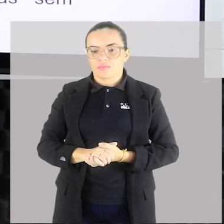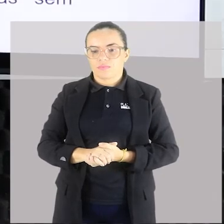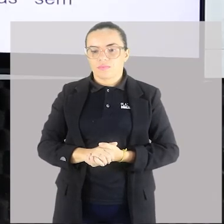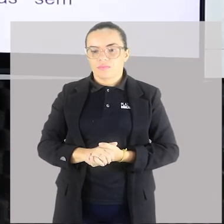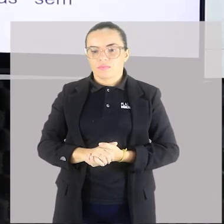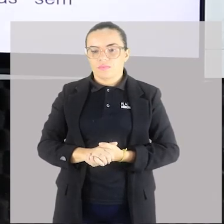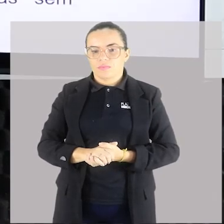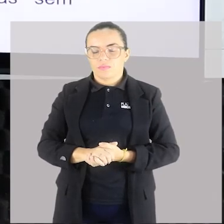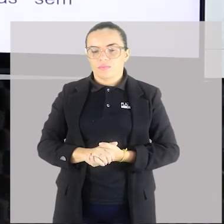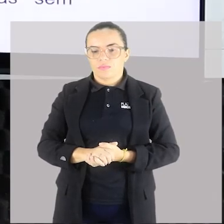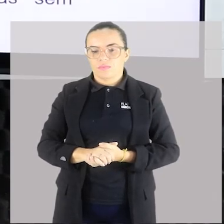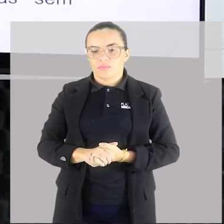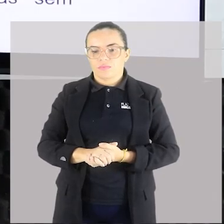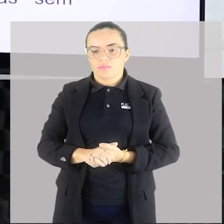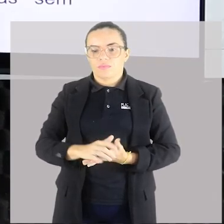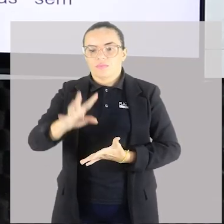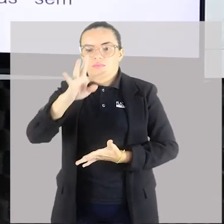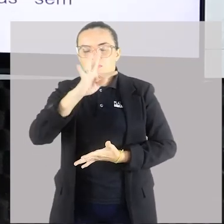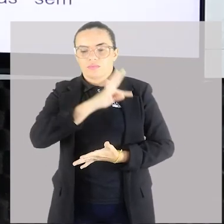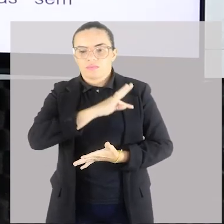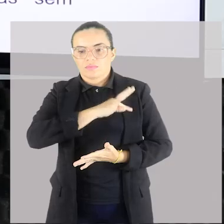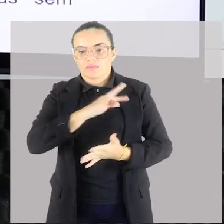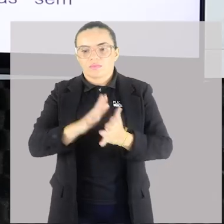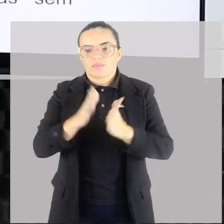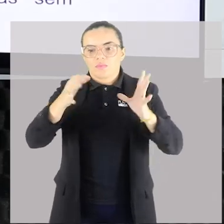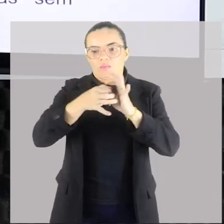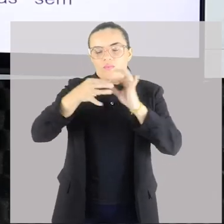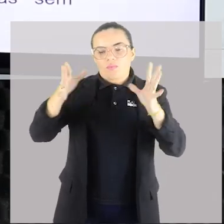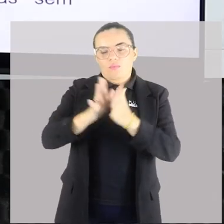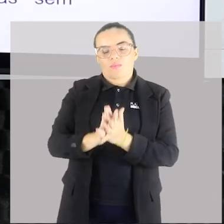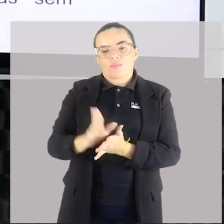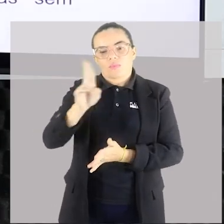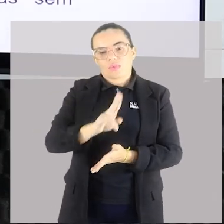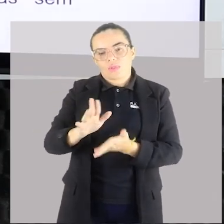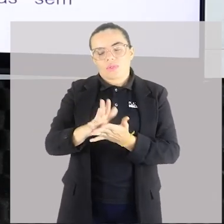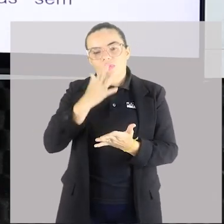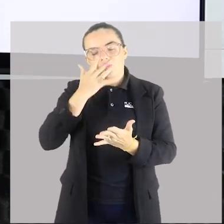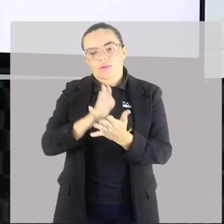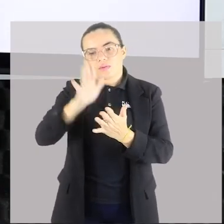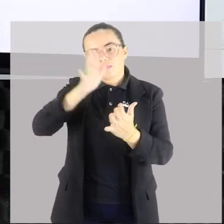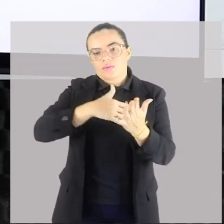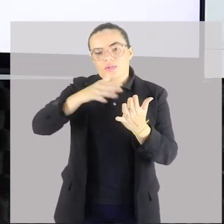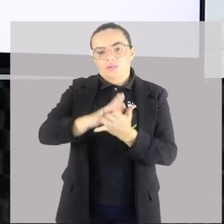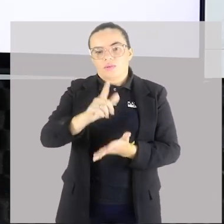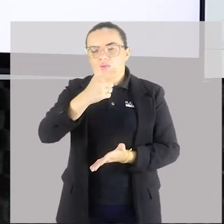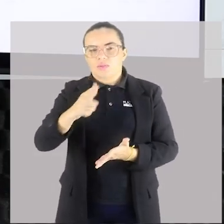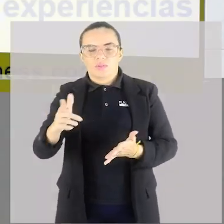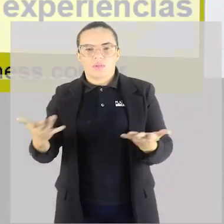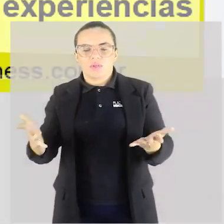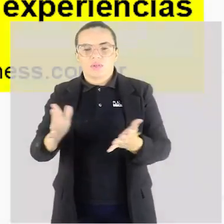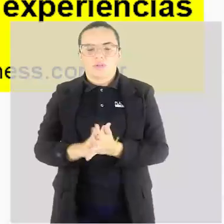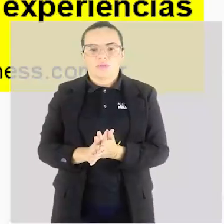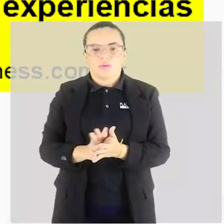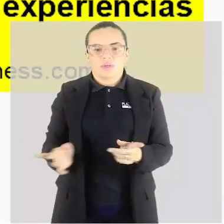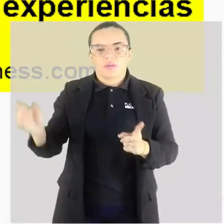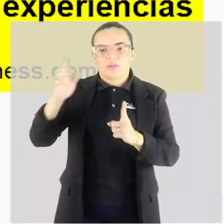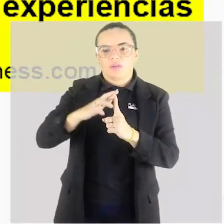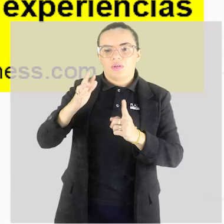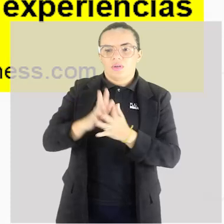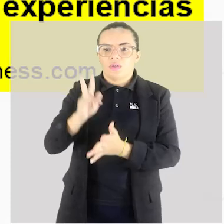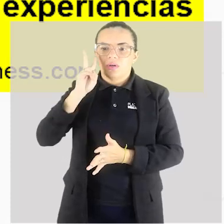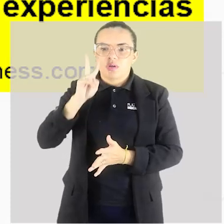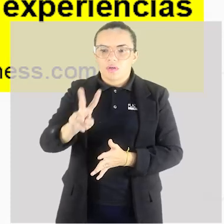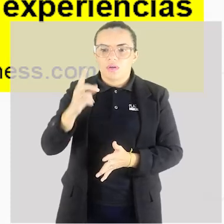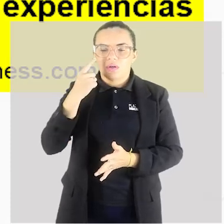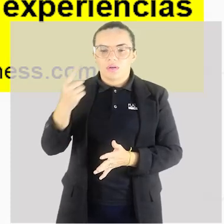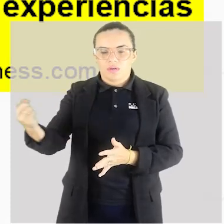que são co-irmãs. A técnica, livre aplicação de tintas sem nenhuma referência visual. A figura mais importante do